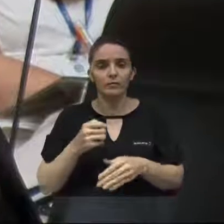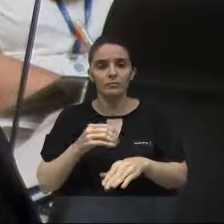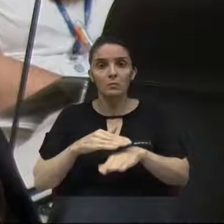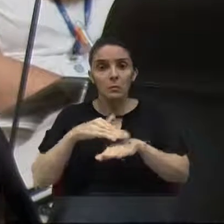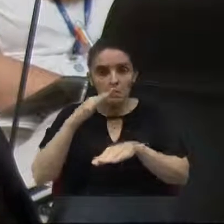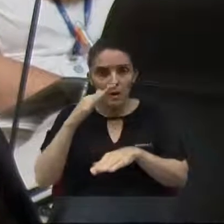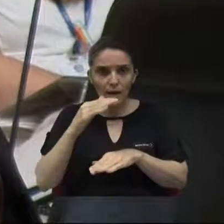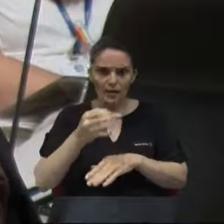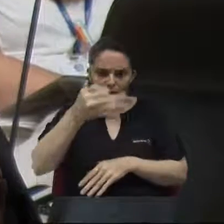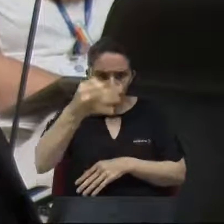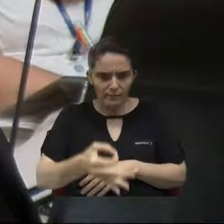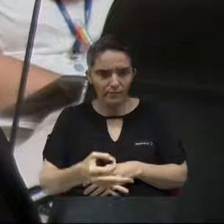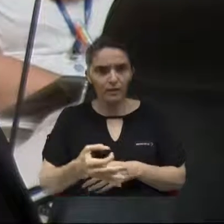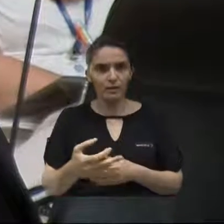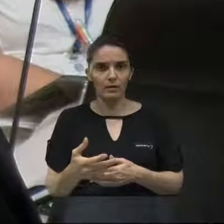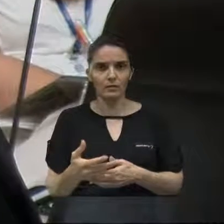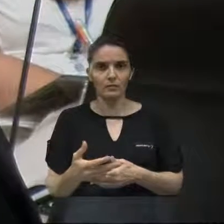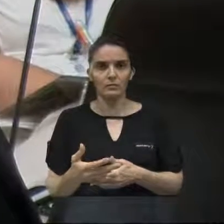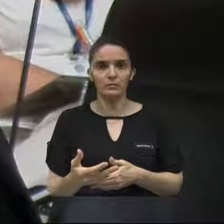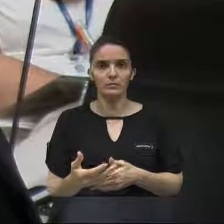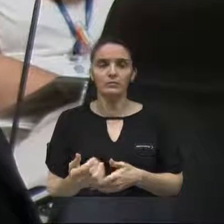não podemos